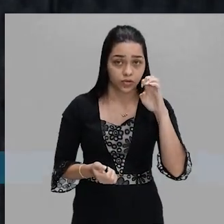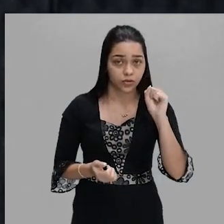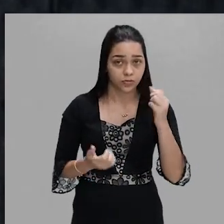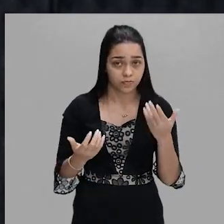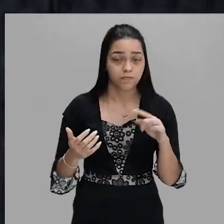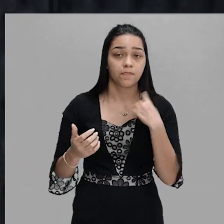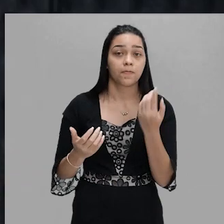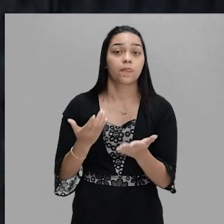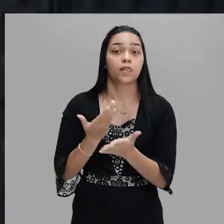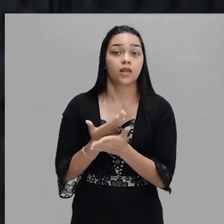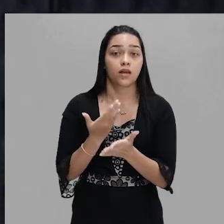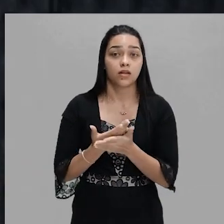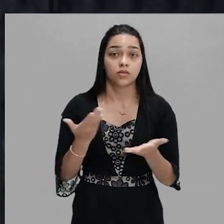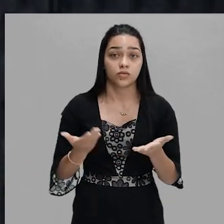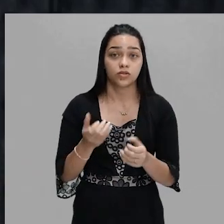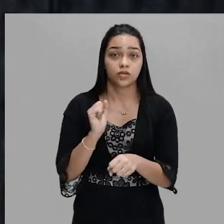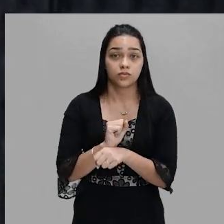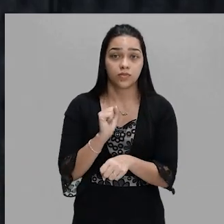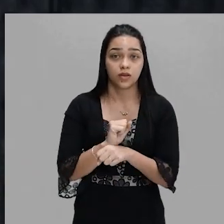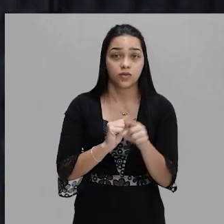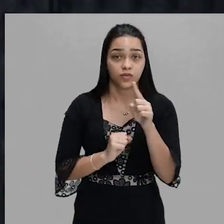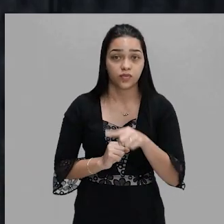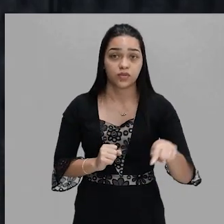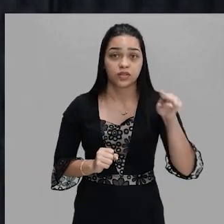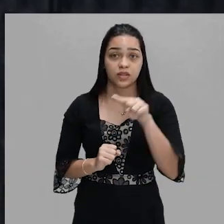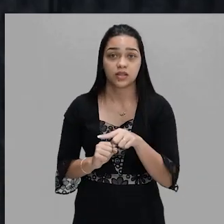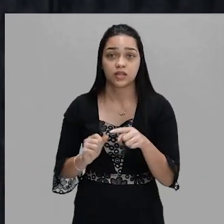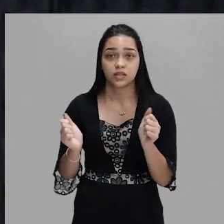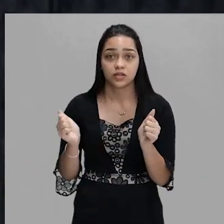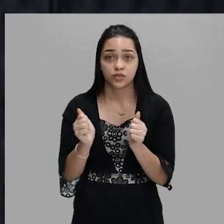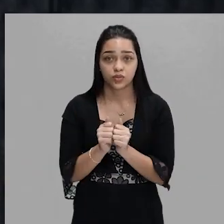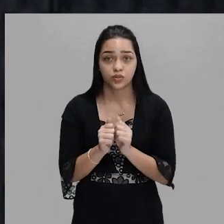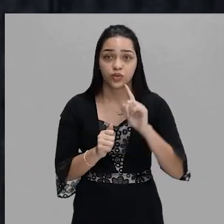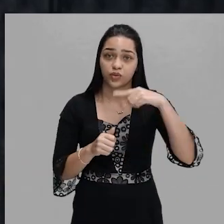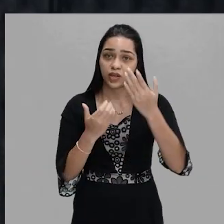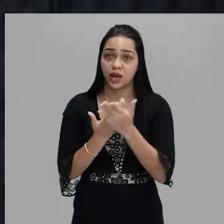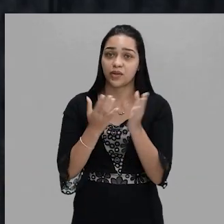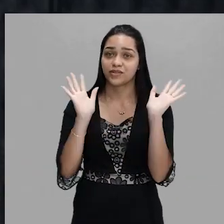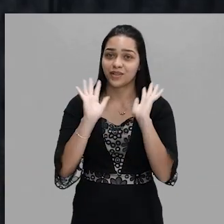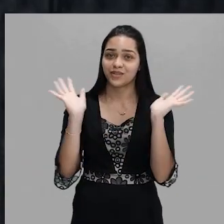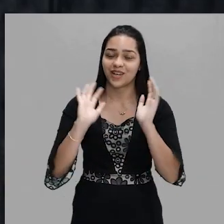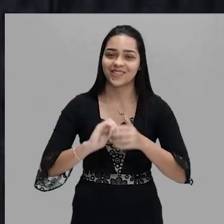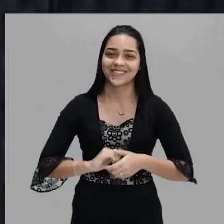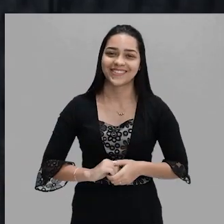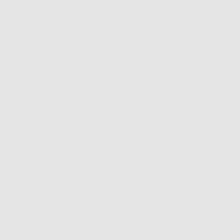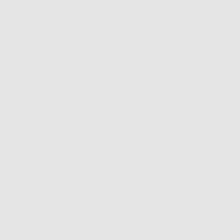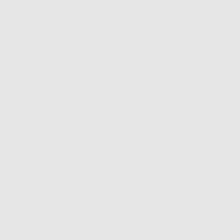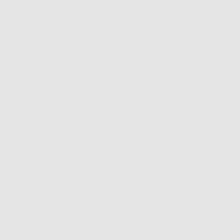Pessoal, essa foi nossa aula de hoje. Espero que vocês estejam presentes na próxima aula. Tchau, tchau.